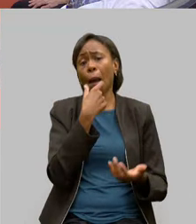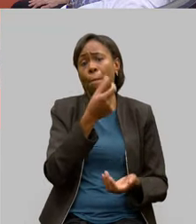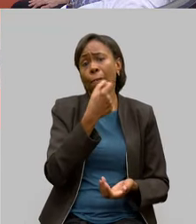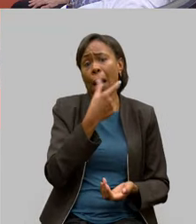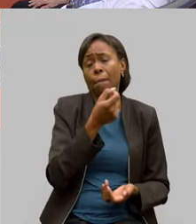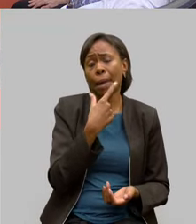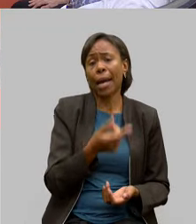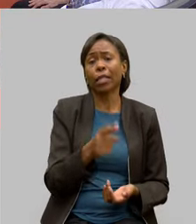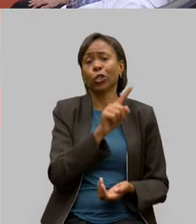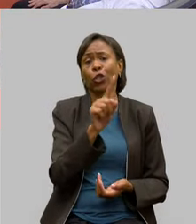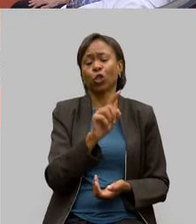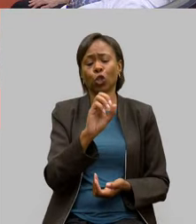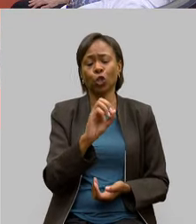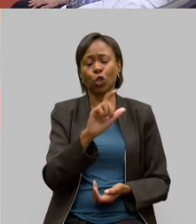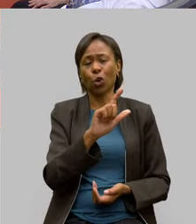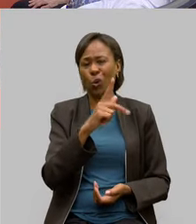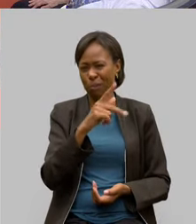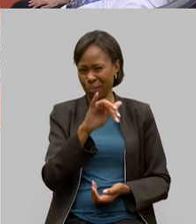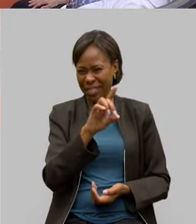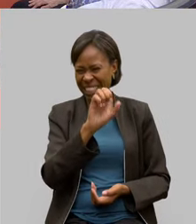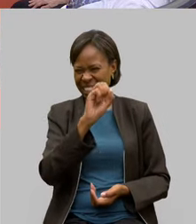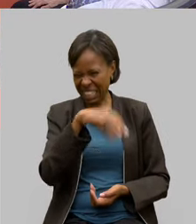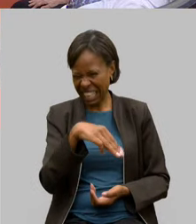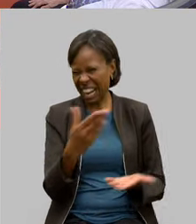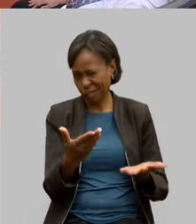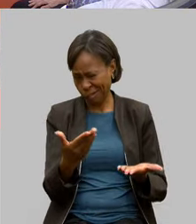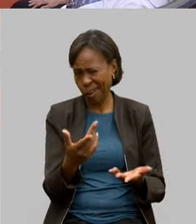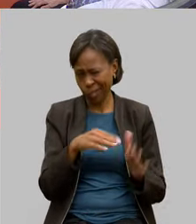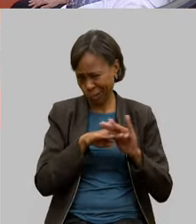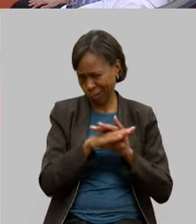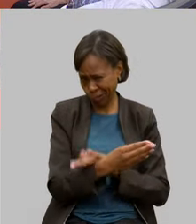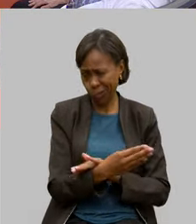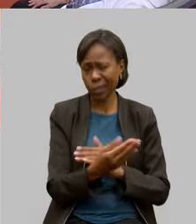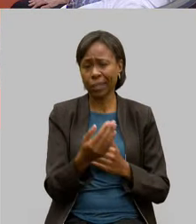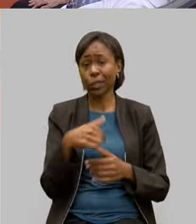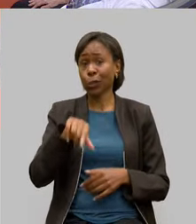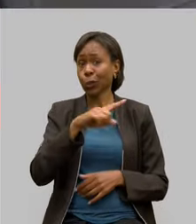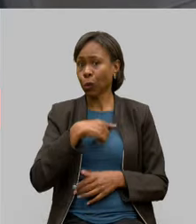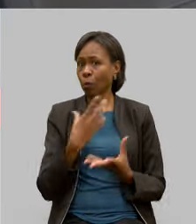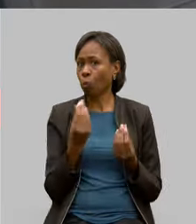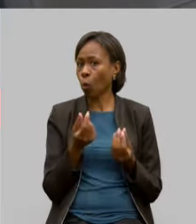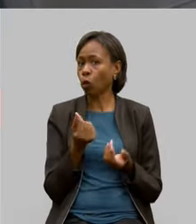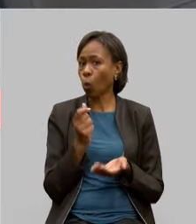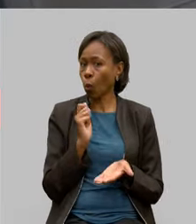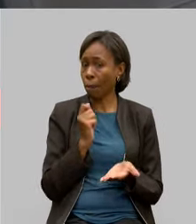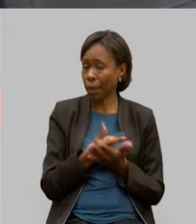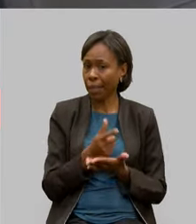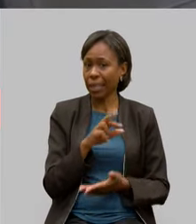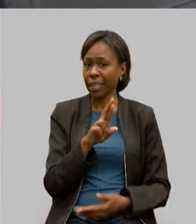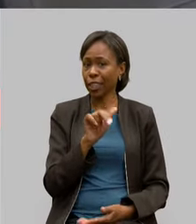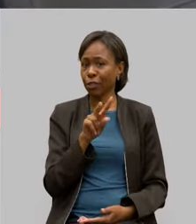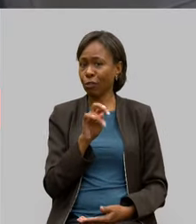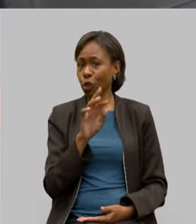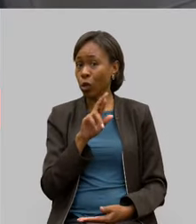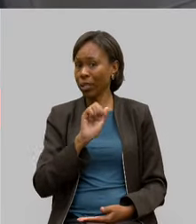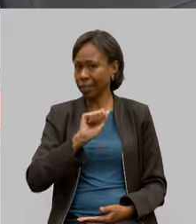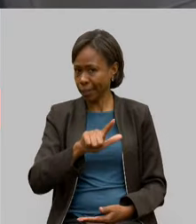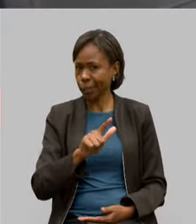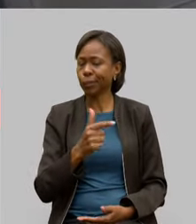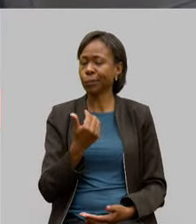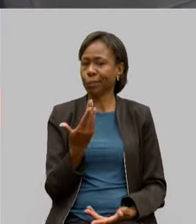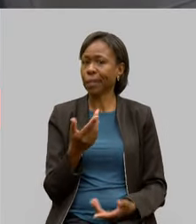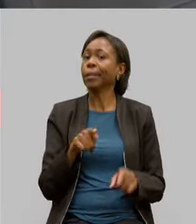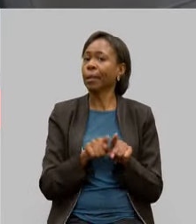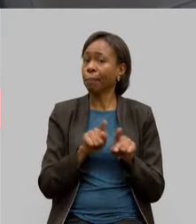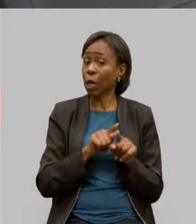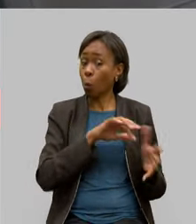opdem agora a moda é o z opd né Nós somos campeões mundiais do consumo de rivotril e a gente tá caminhando também para ser o campeão